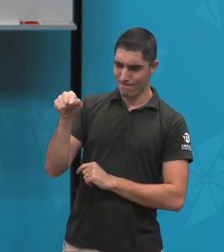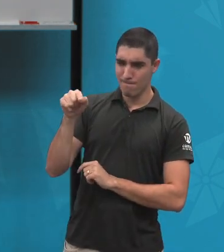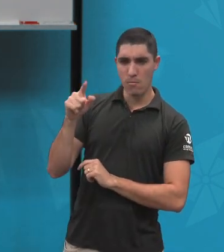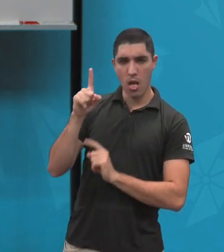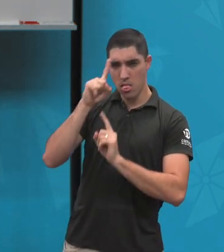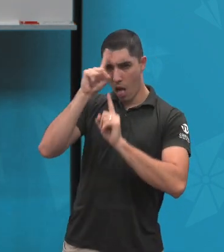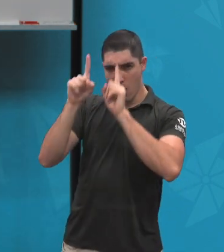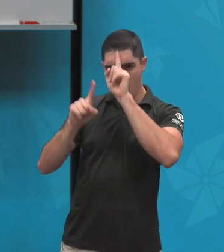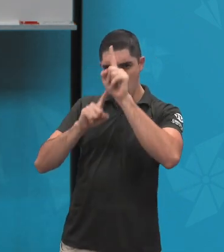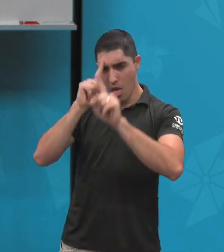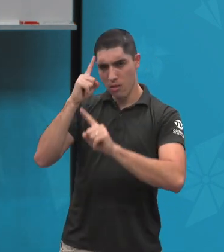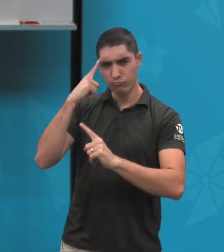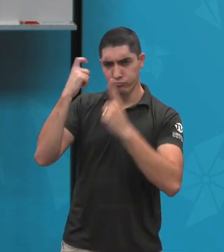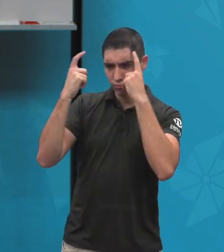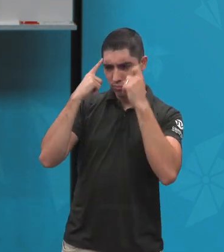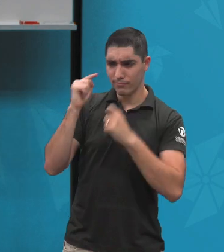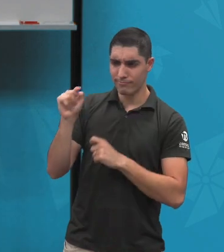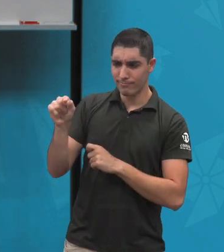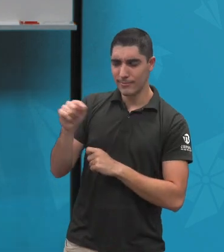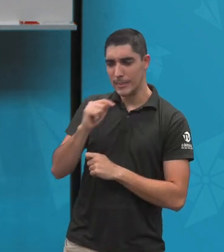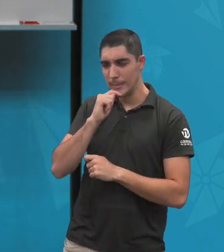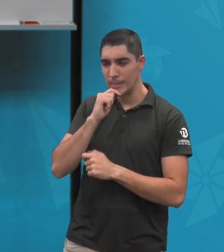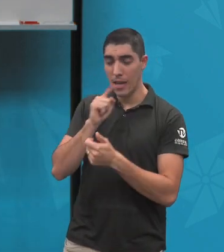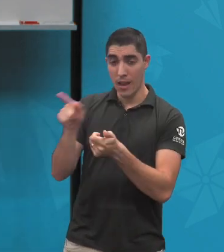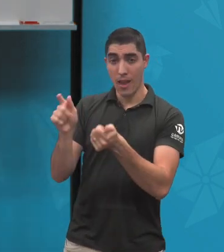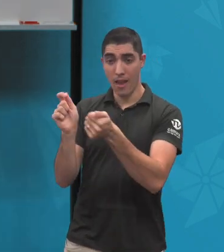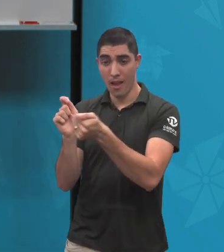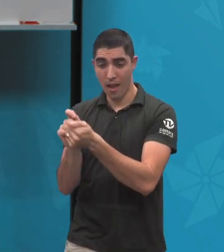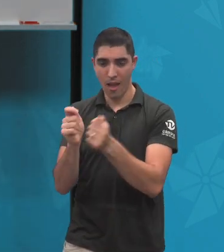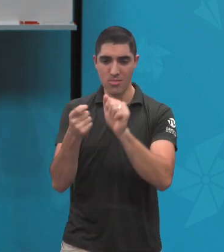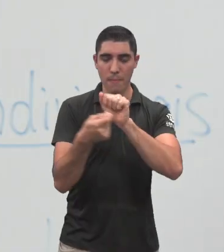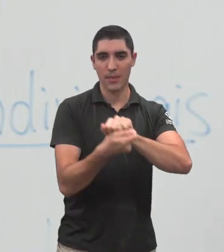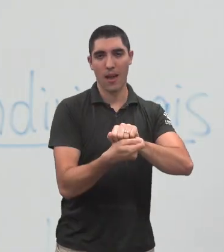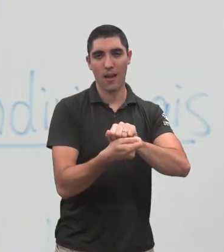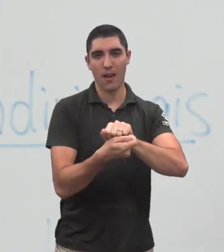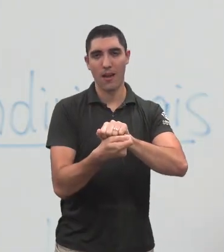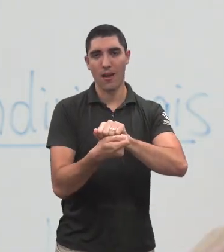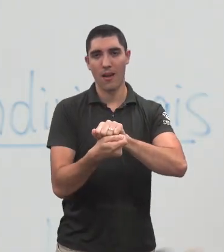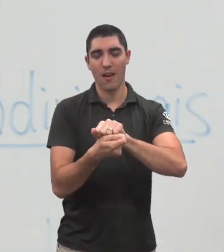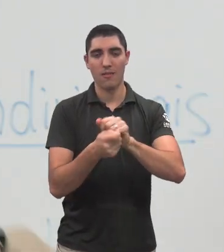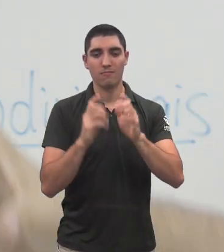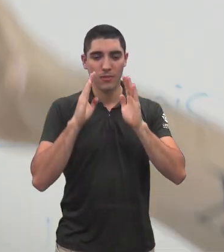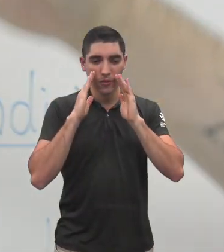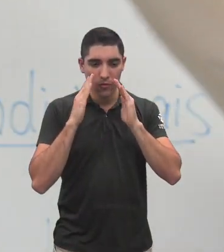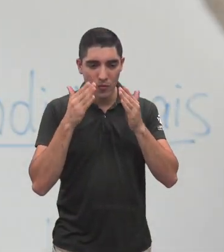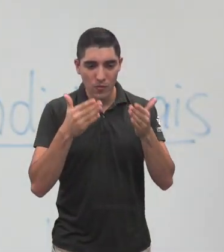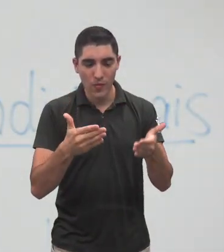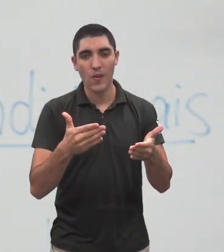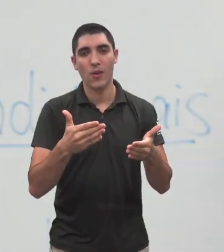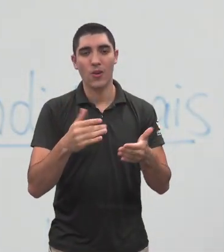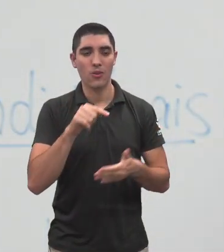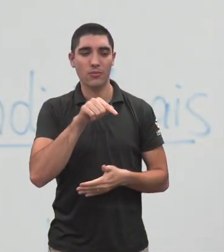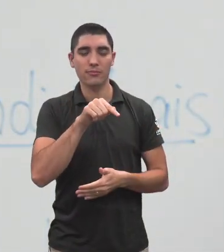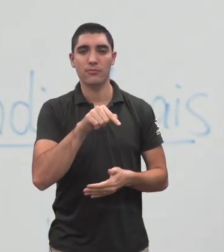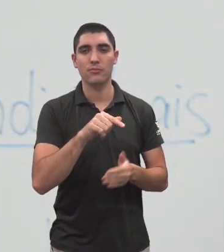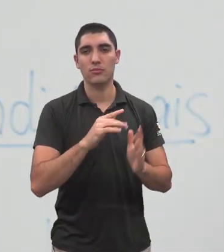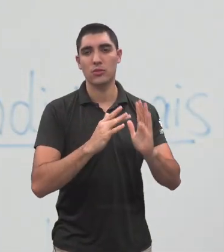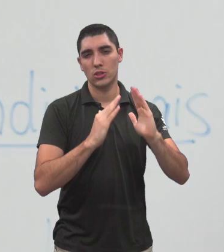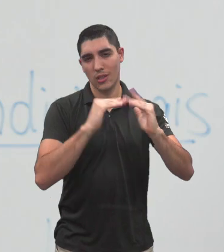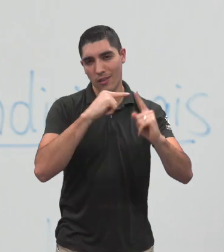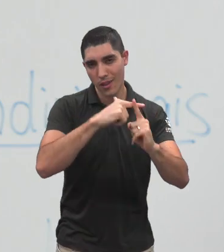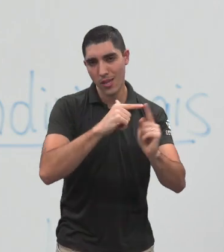para todas aquelas ideias que pouco a pouco foram construídas durante o desenvolvimento